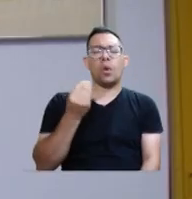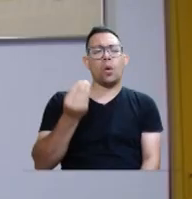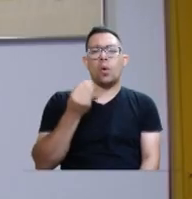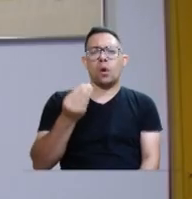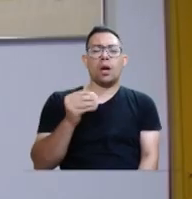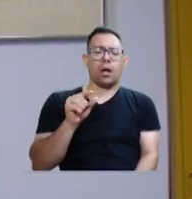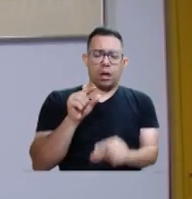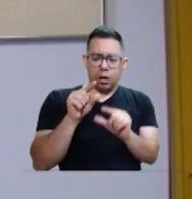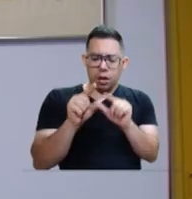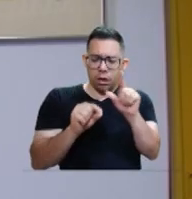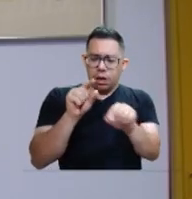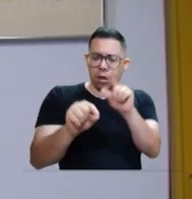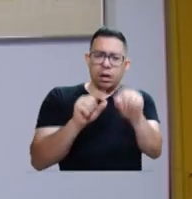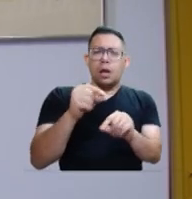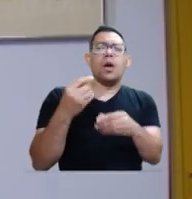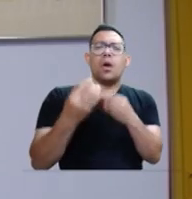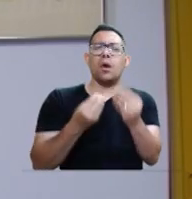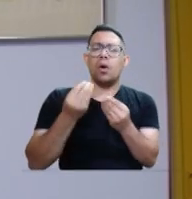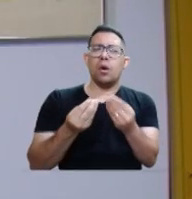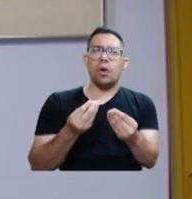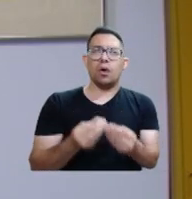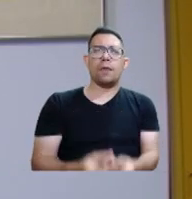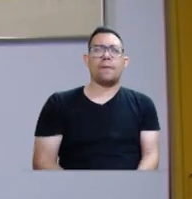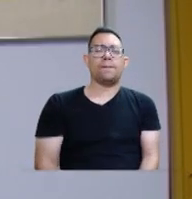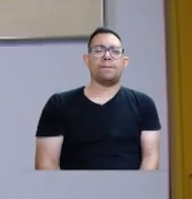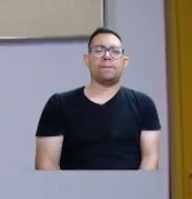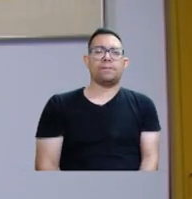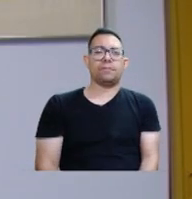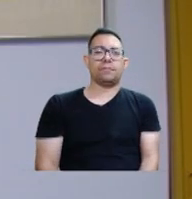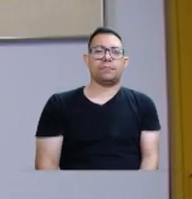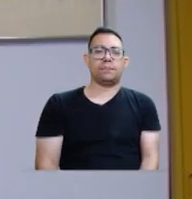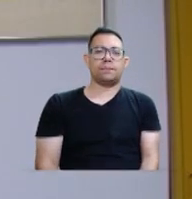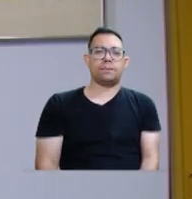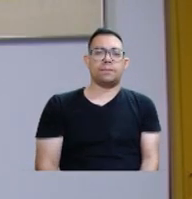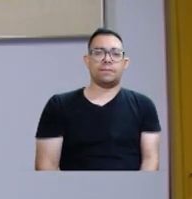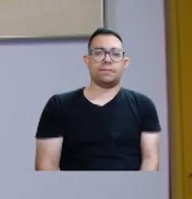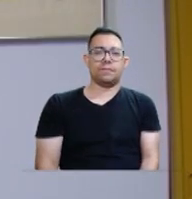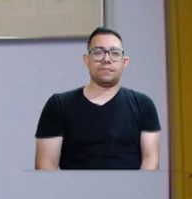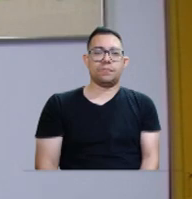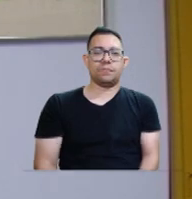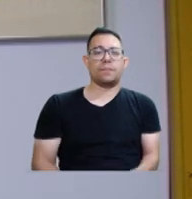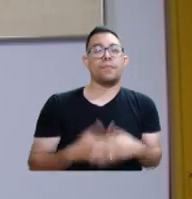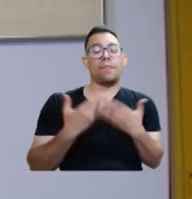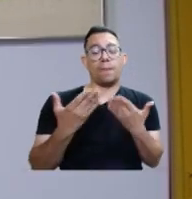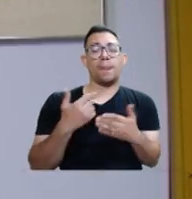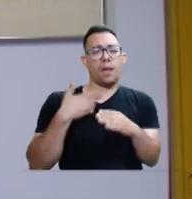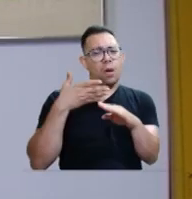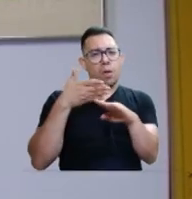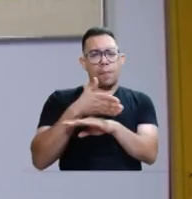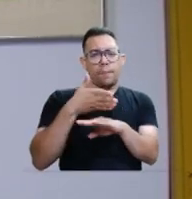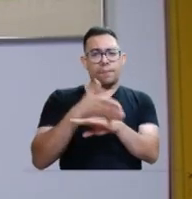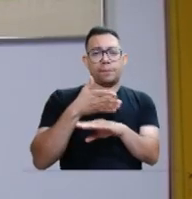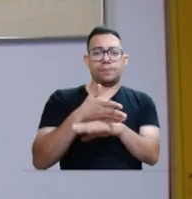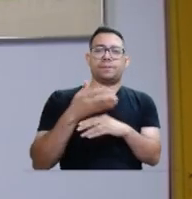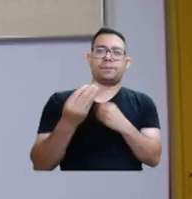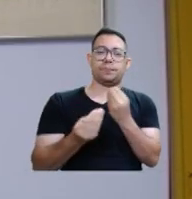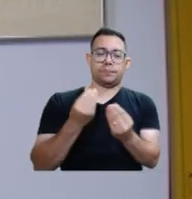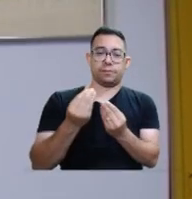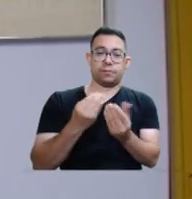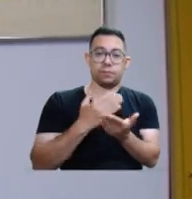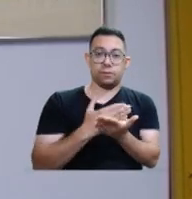gente um pouco de como foi esse processo, como foi essa triagem. Tá bom. Primeiro, assim,